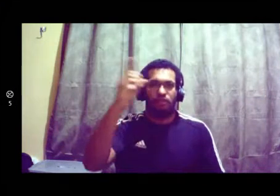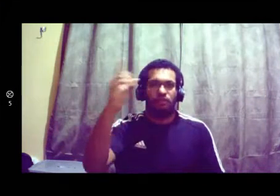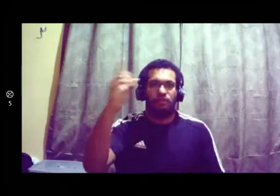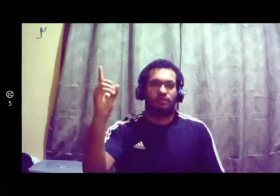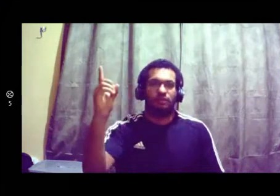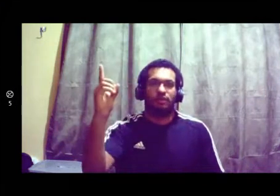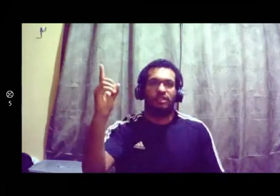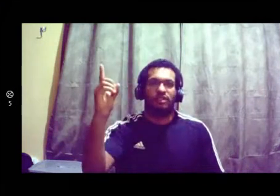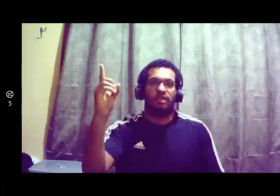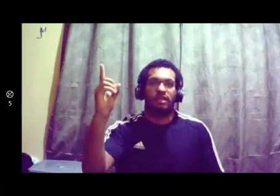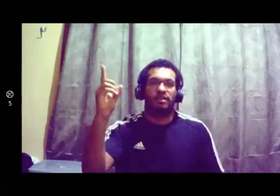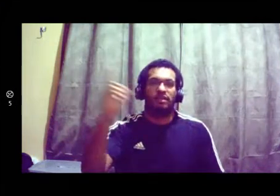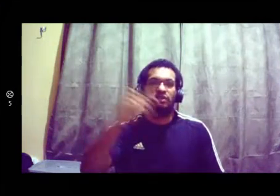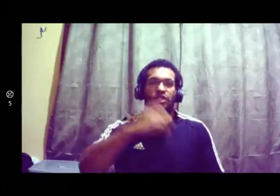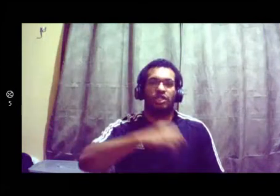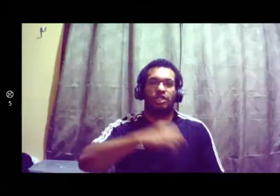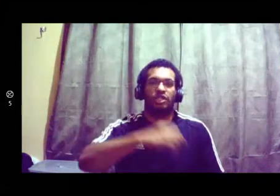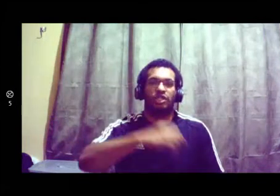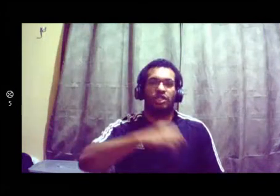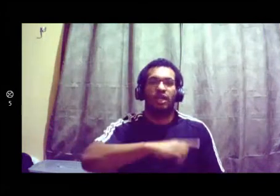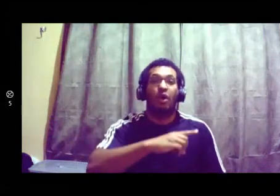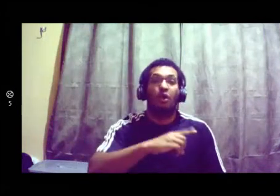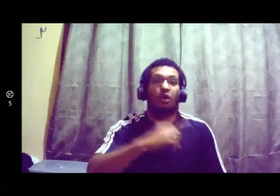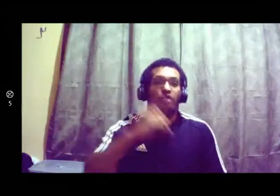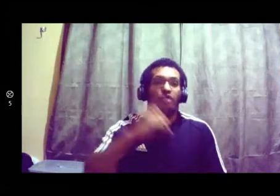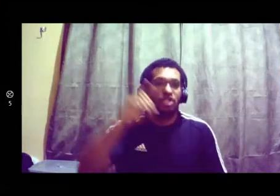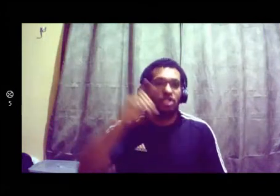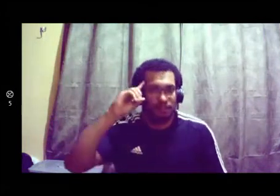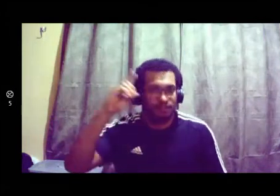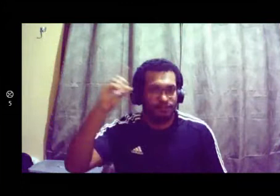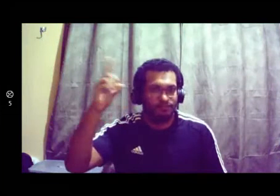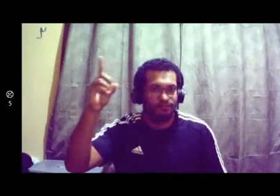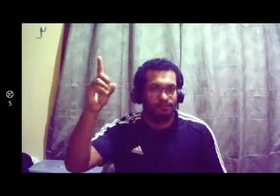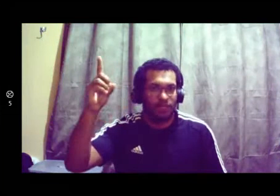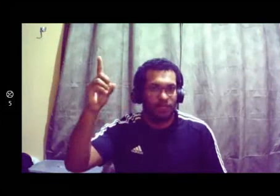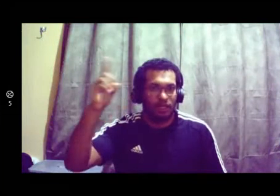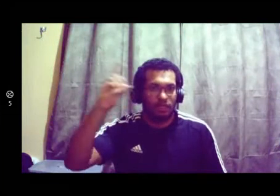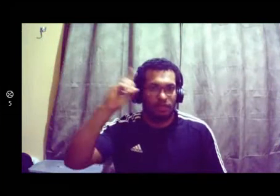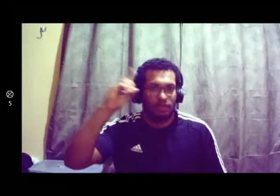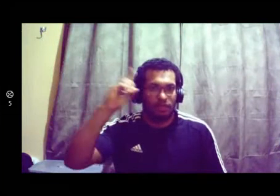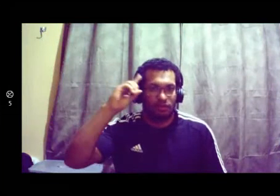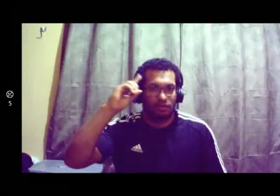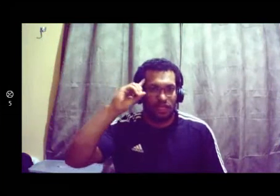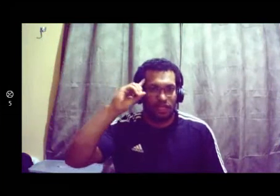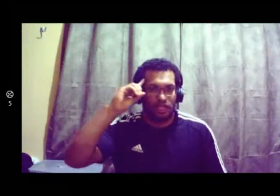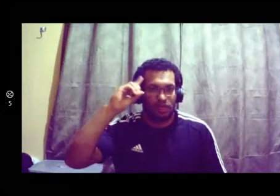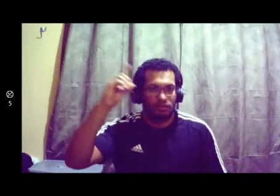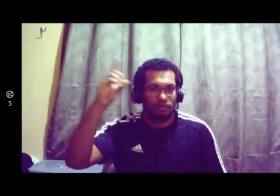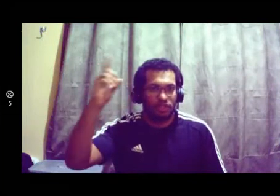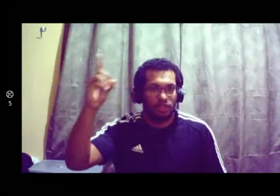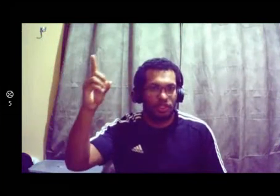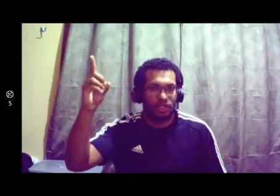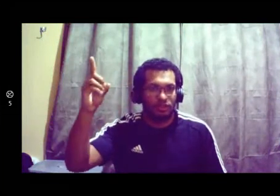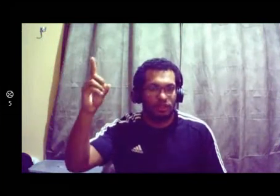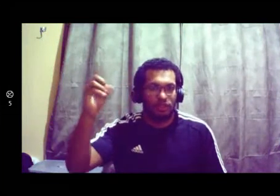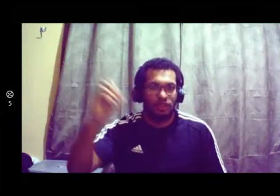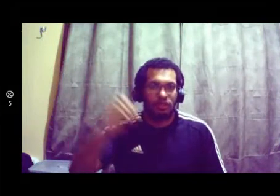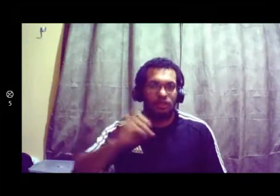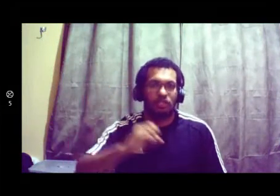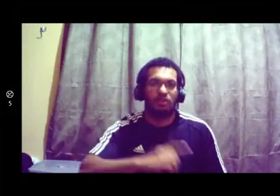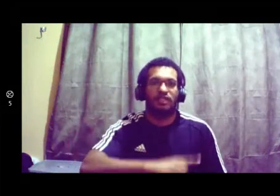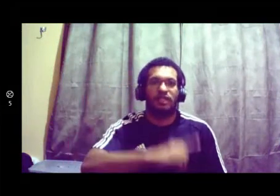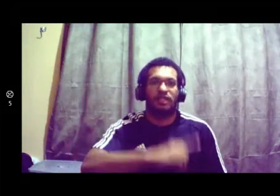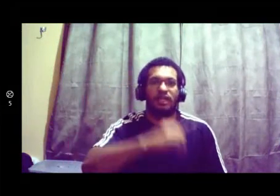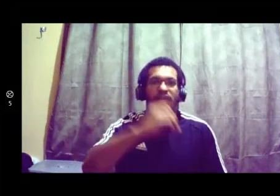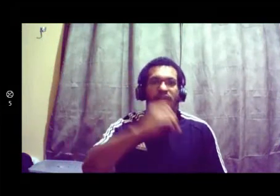surgindo. Então está amanhecendo, dia. Ou dia faz assim. Então vem dessa região, dia. Então